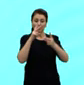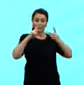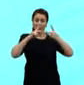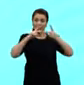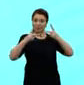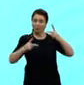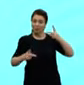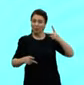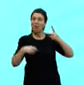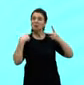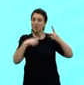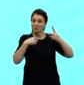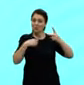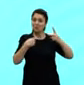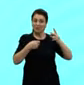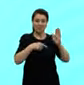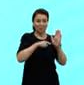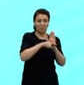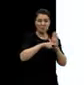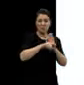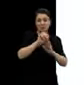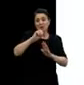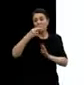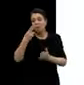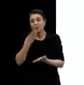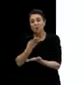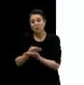interesse da pesquisa ou do estudo.